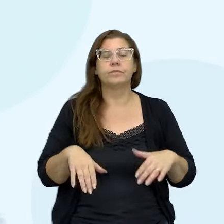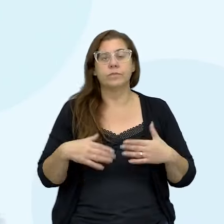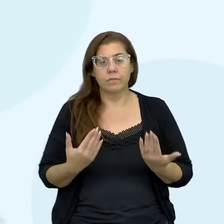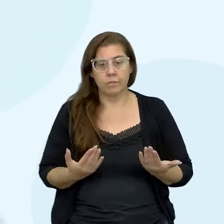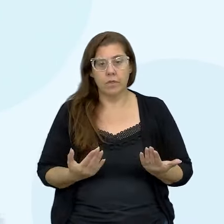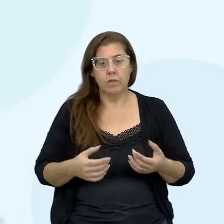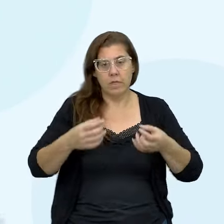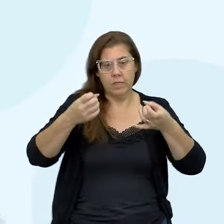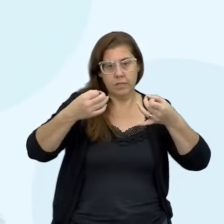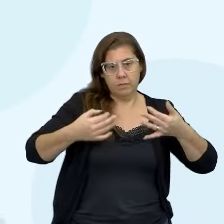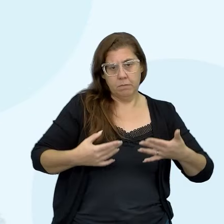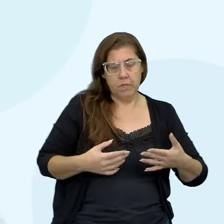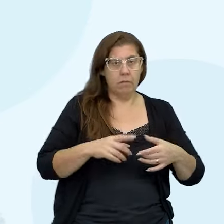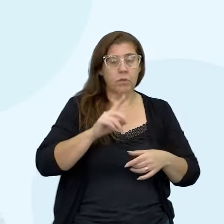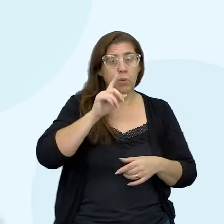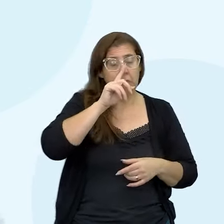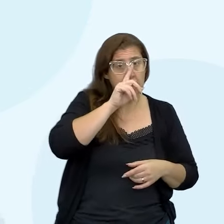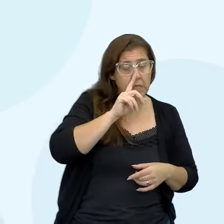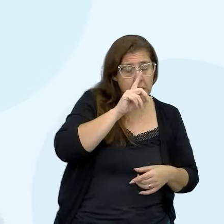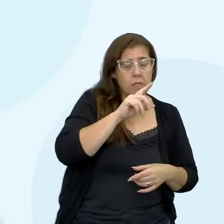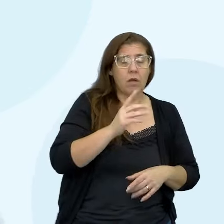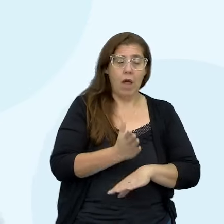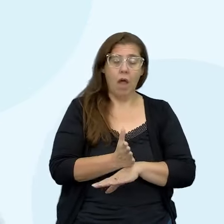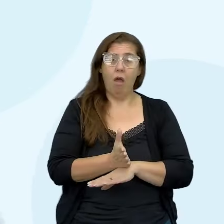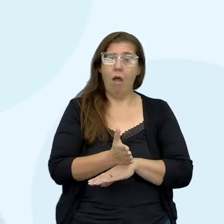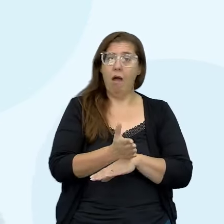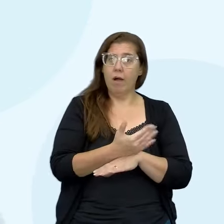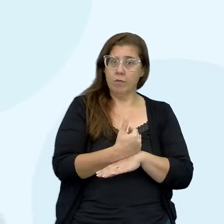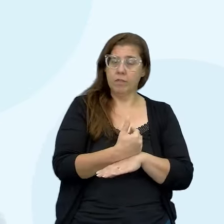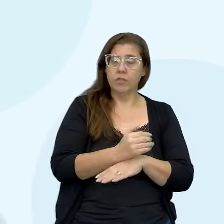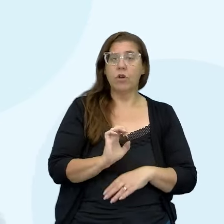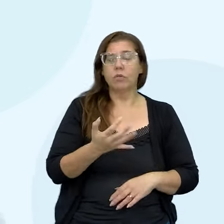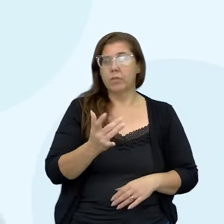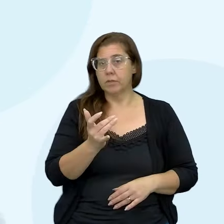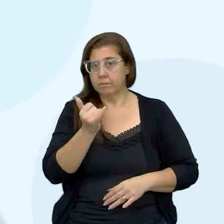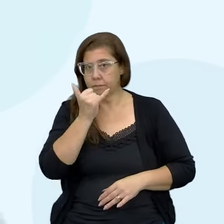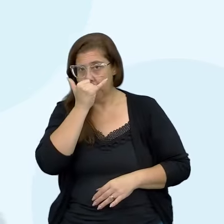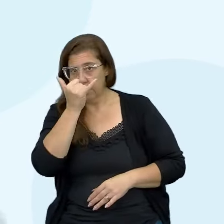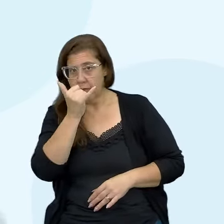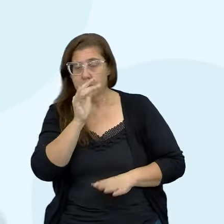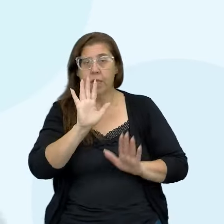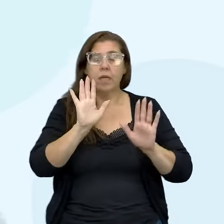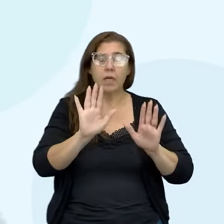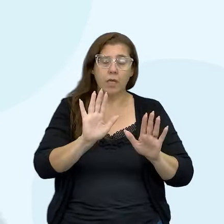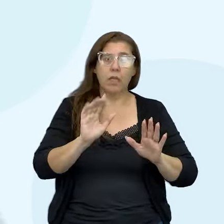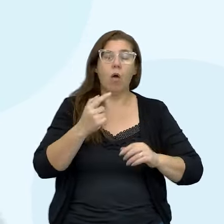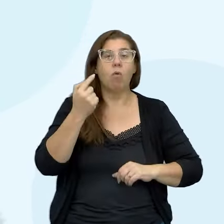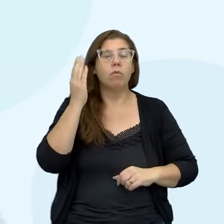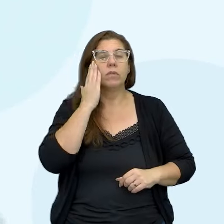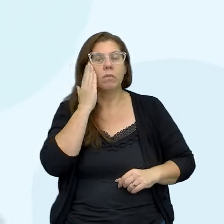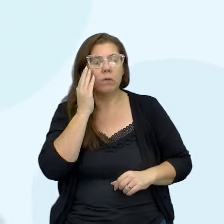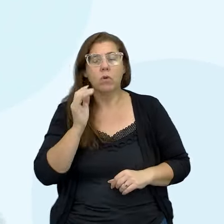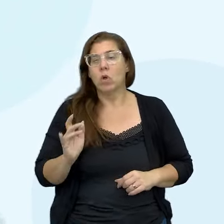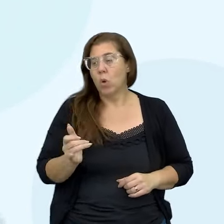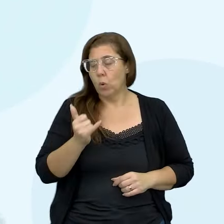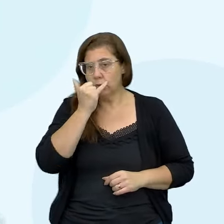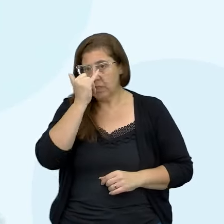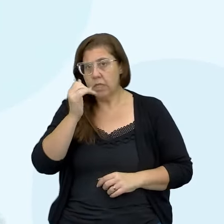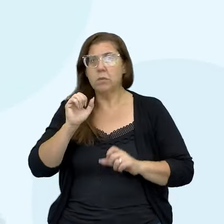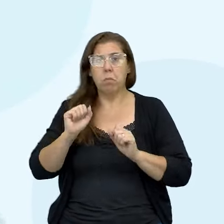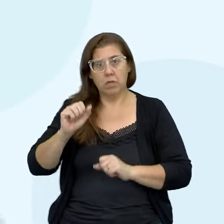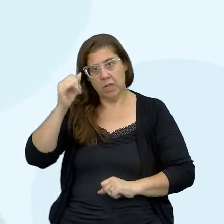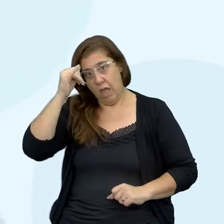ele fala sobre o risco, ele está falando sobre a antecipação do desastre, né? Então, fazendo com que um desastre em si